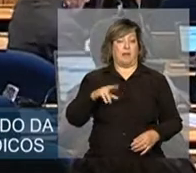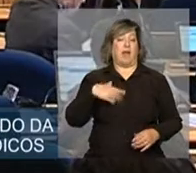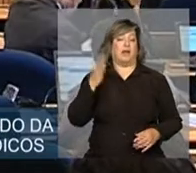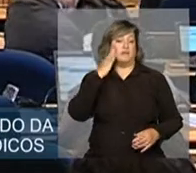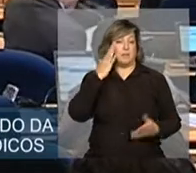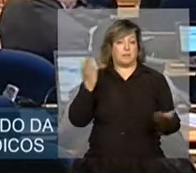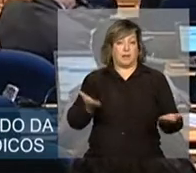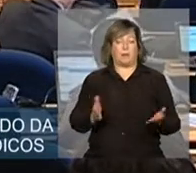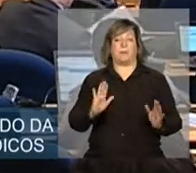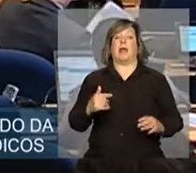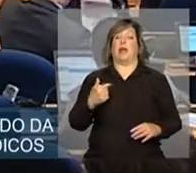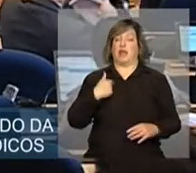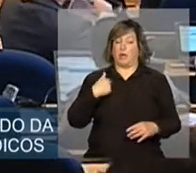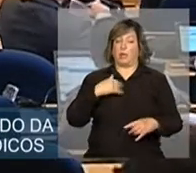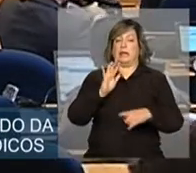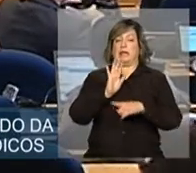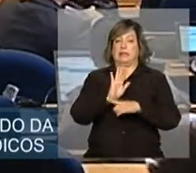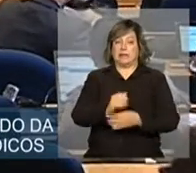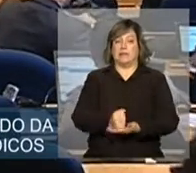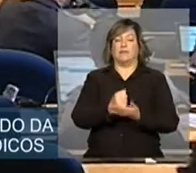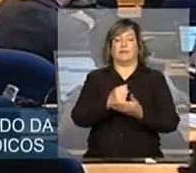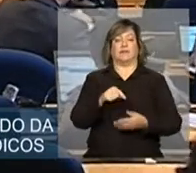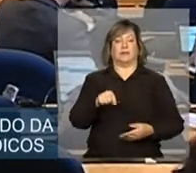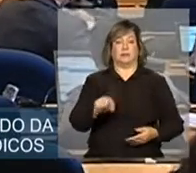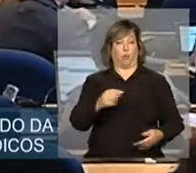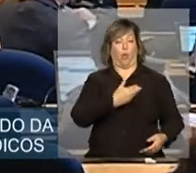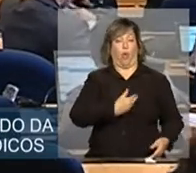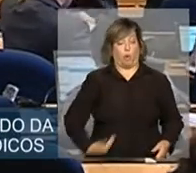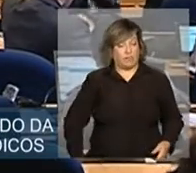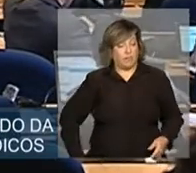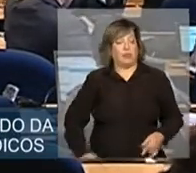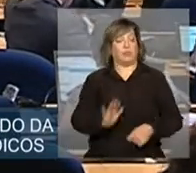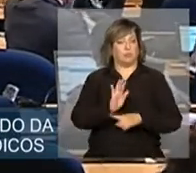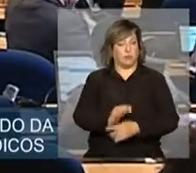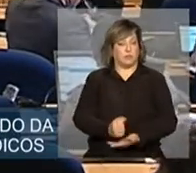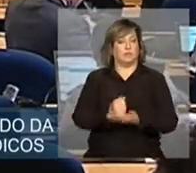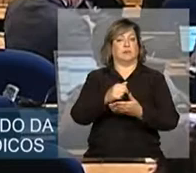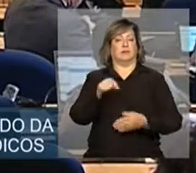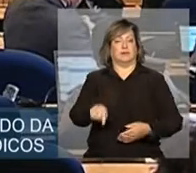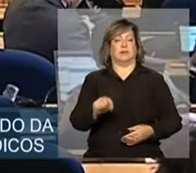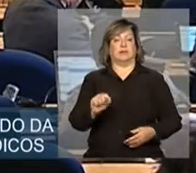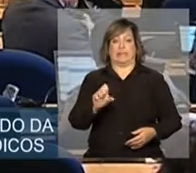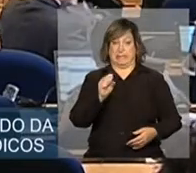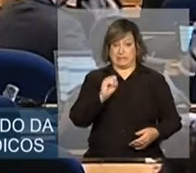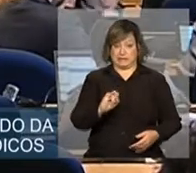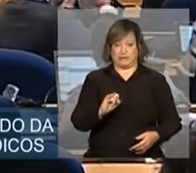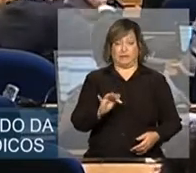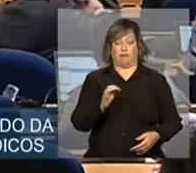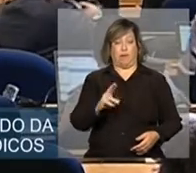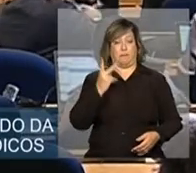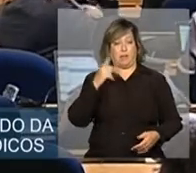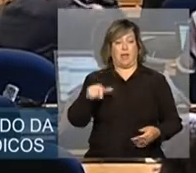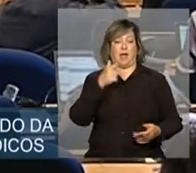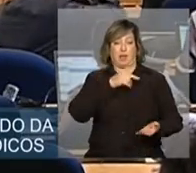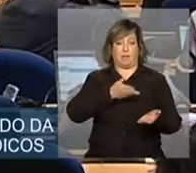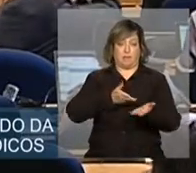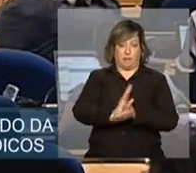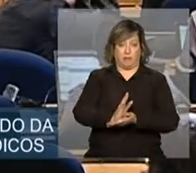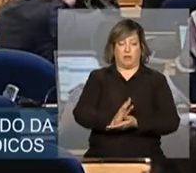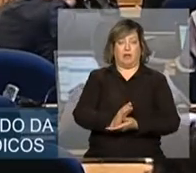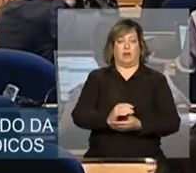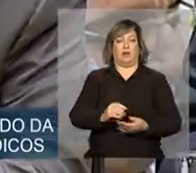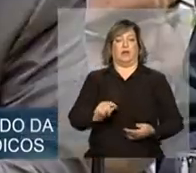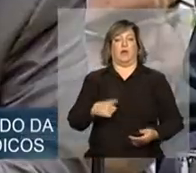mas eu defendo eu defendo e o governo defende que se for para aprovar o orçamento impositivo